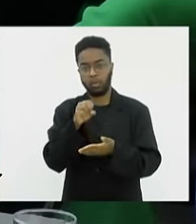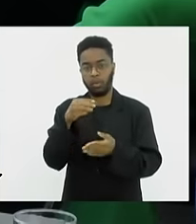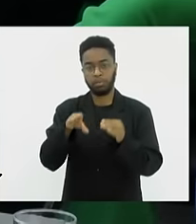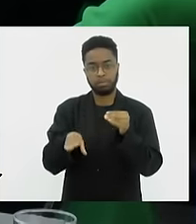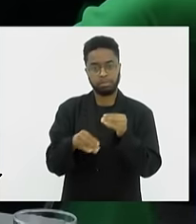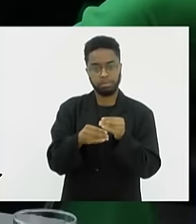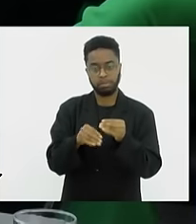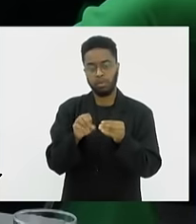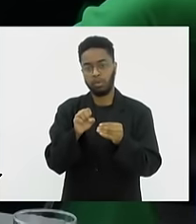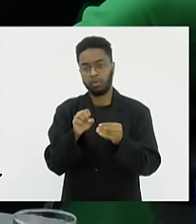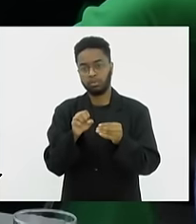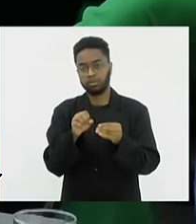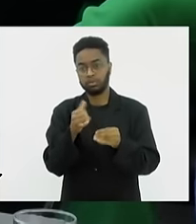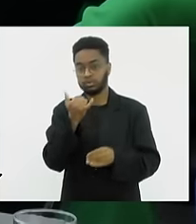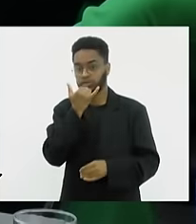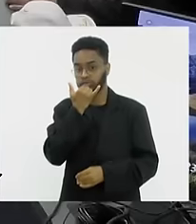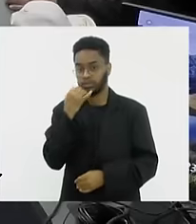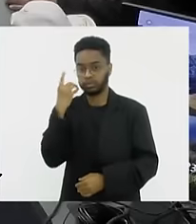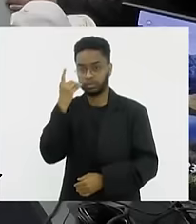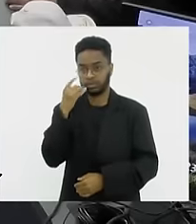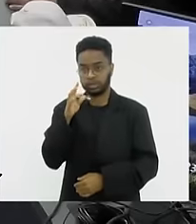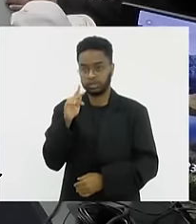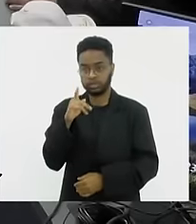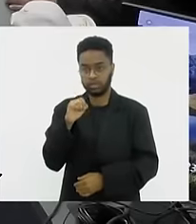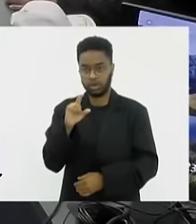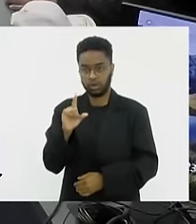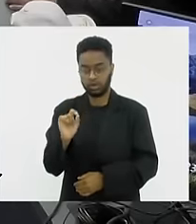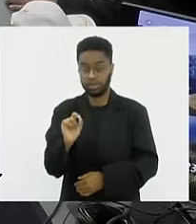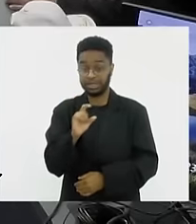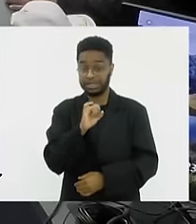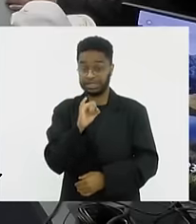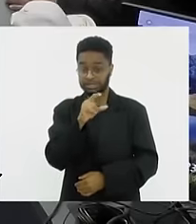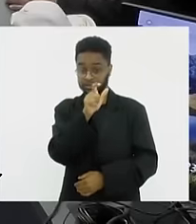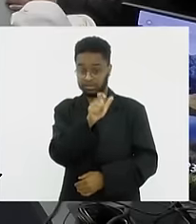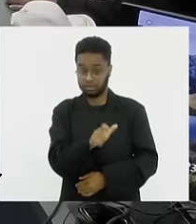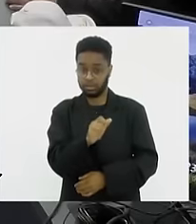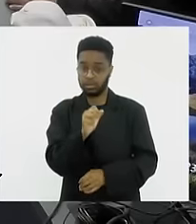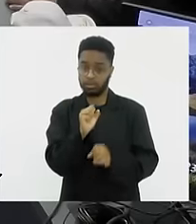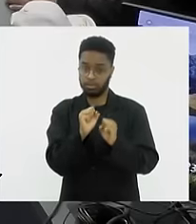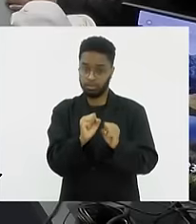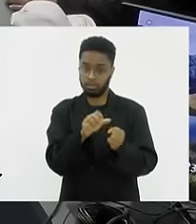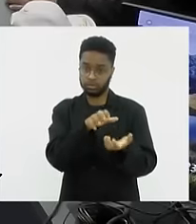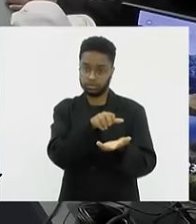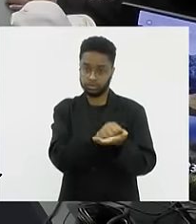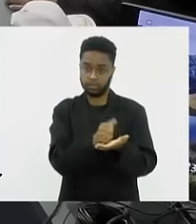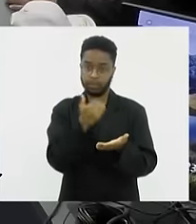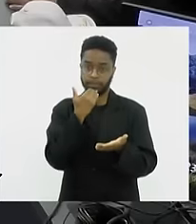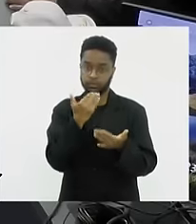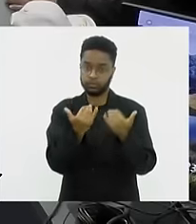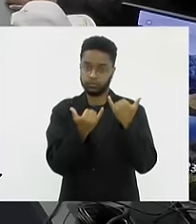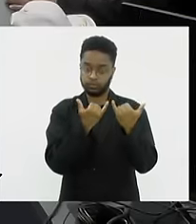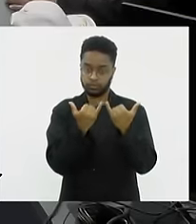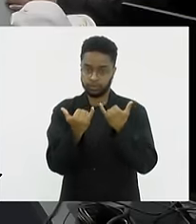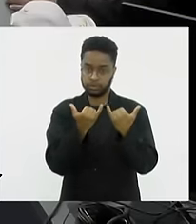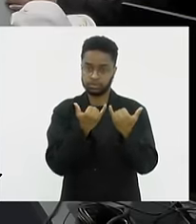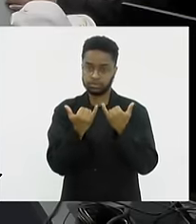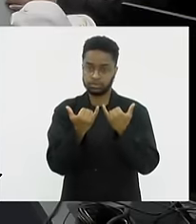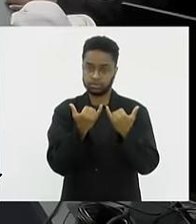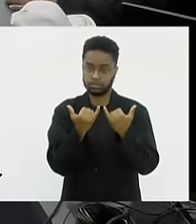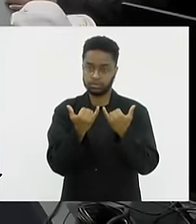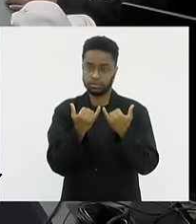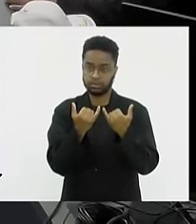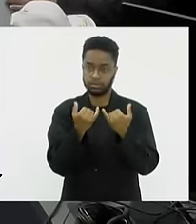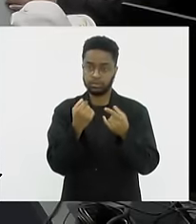extraquadros... Me perdoe, deputado Tiago Rangel, se Vossa Senhoria puder anotar o pedido de informação, Vossa Excelência, Vossa Senhoria